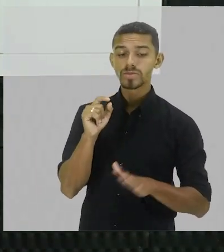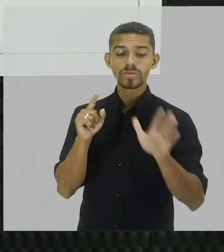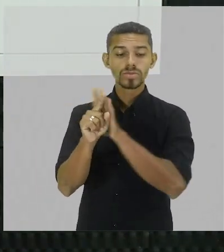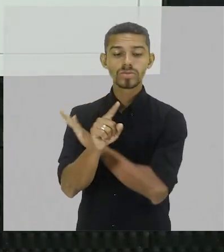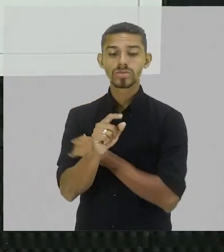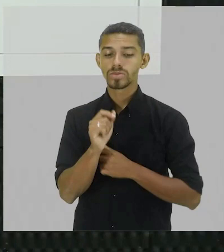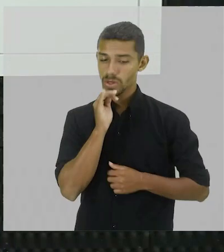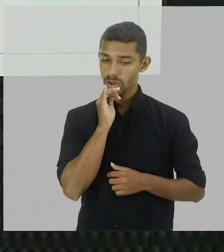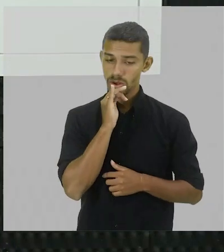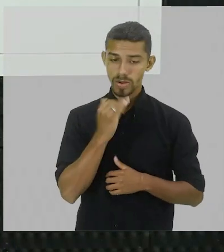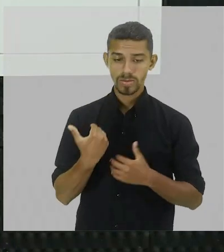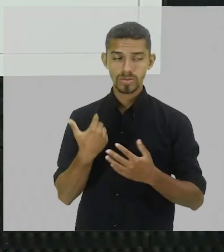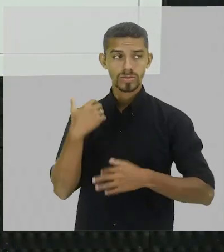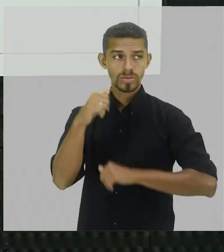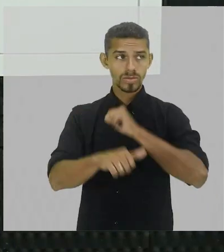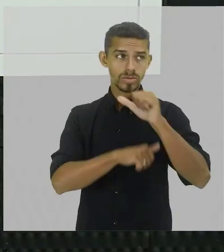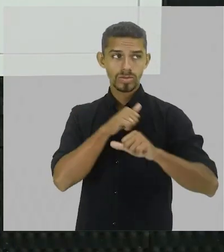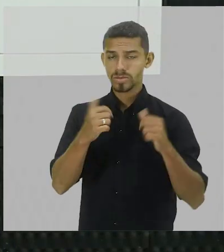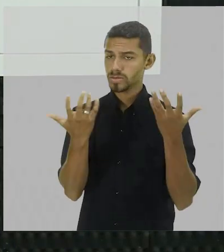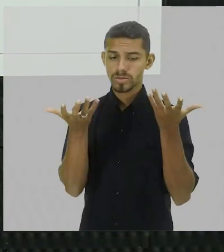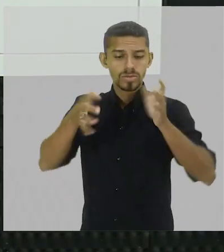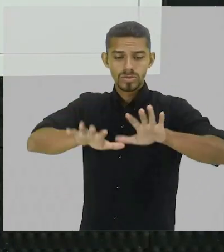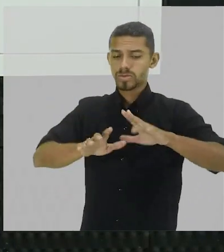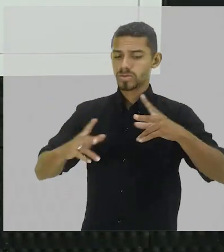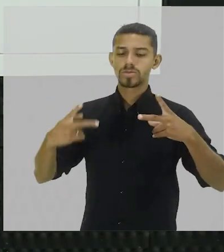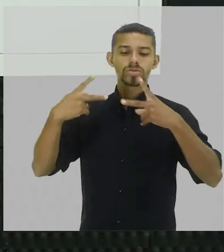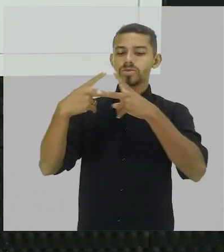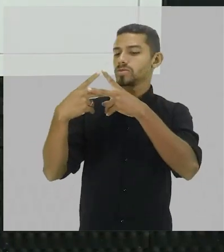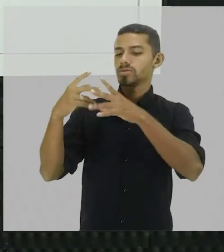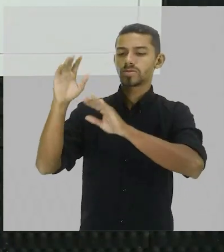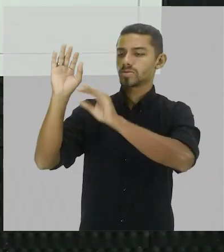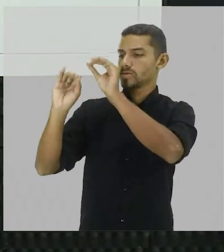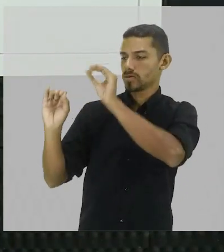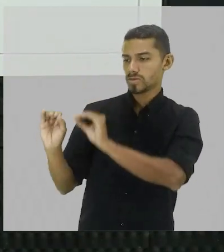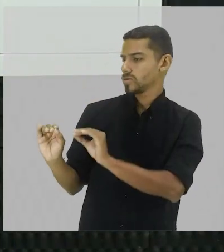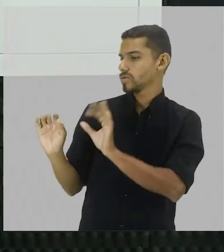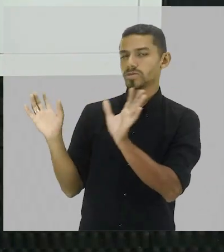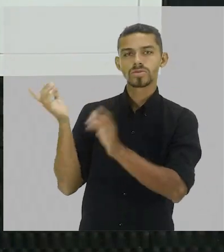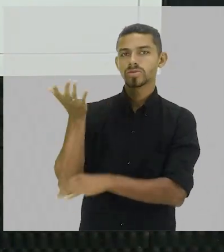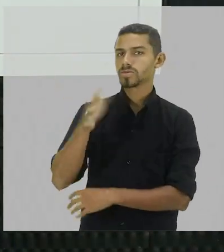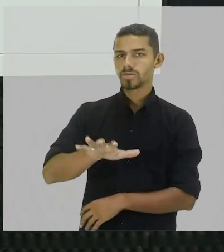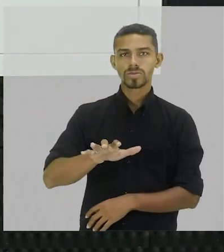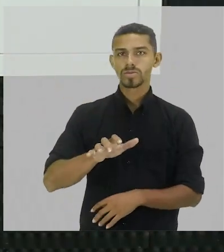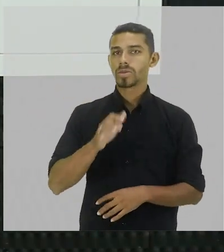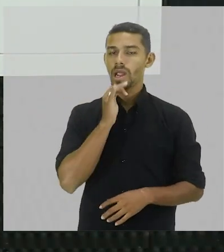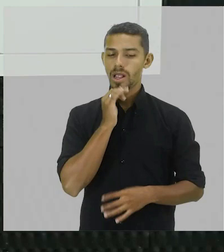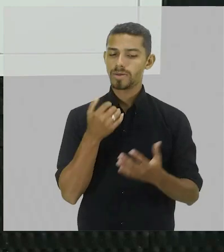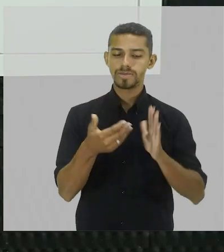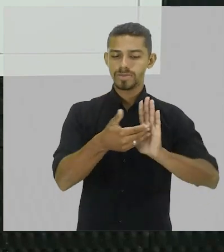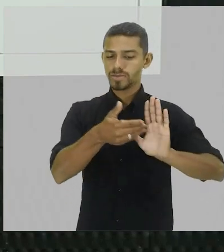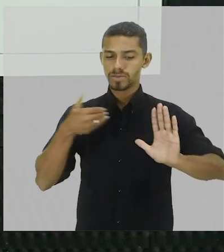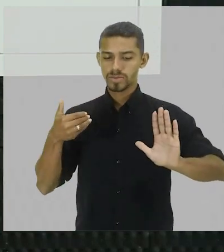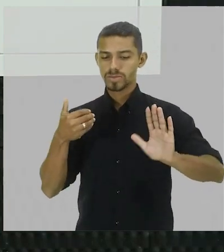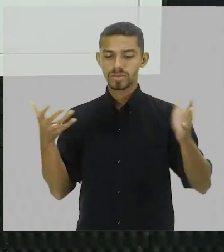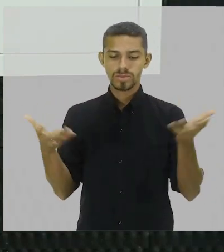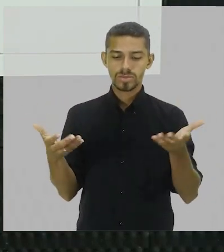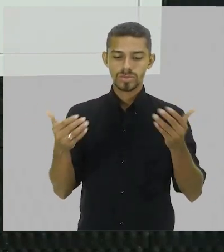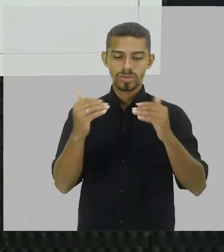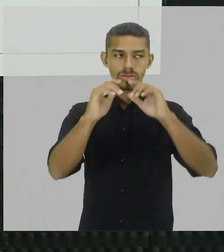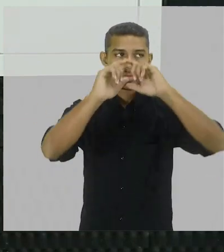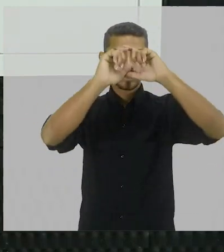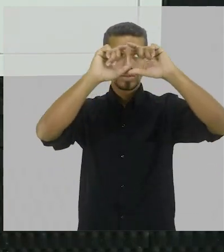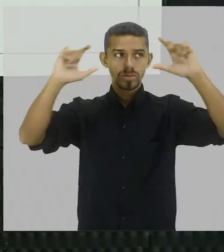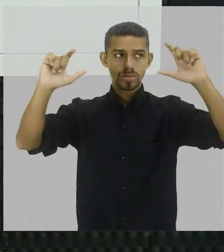questão. Ele quer diversificar, ele não quer mais fazer a vela nesse formato. Ele vai tirar essa pirâmide aqui de